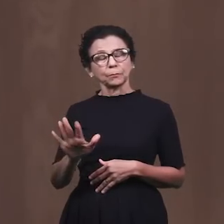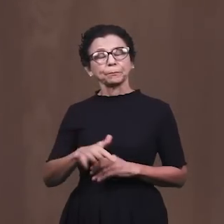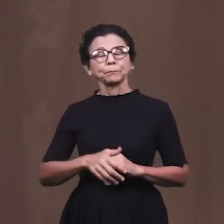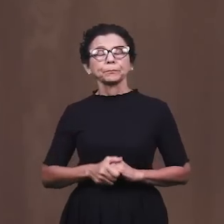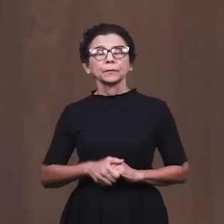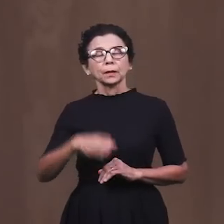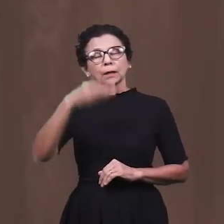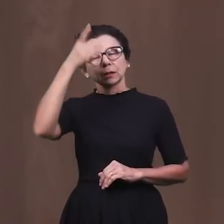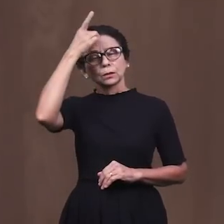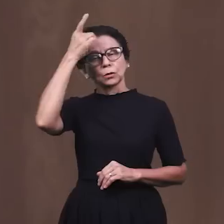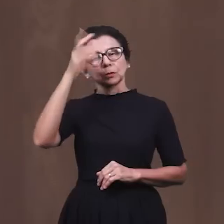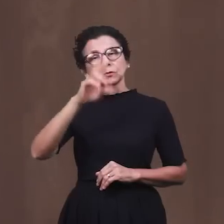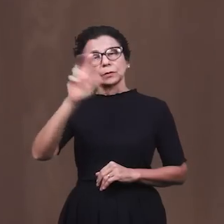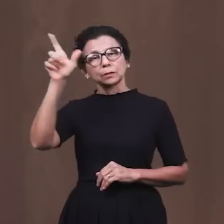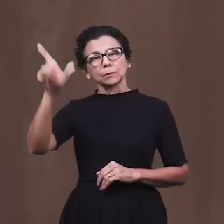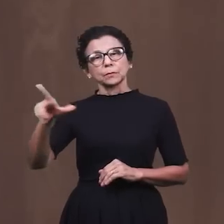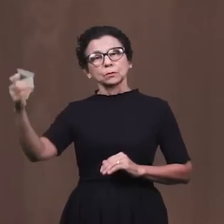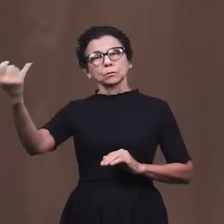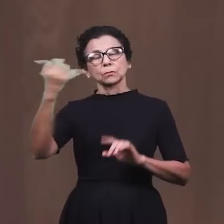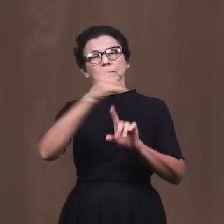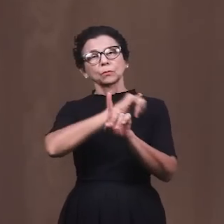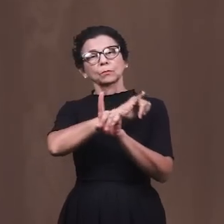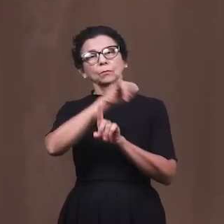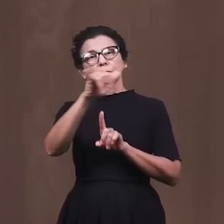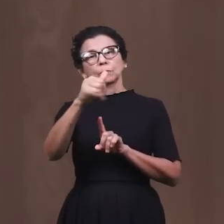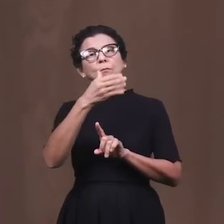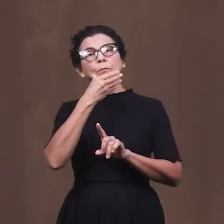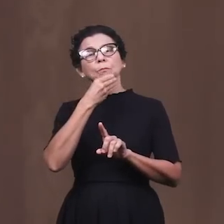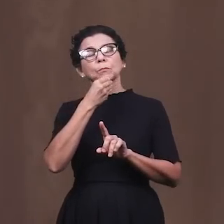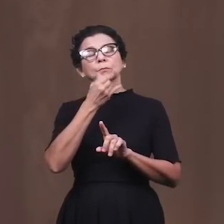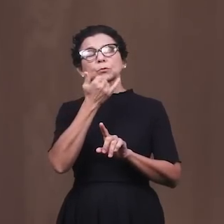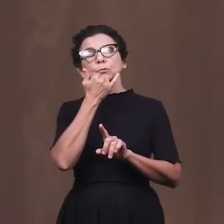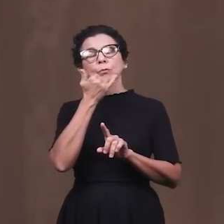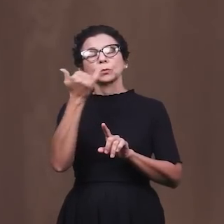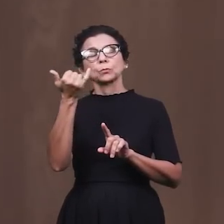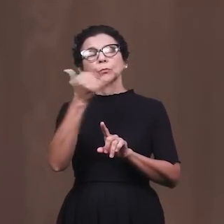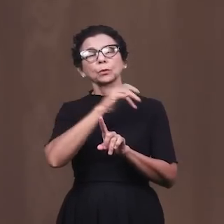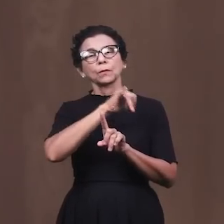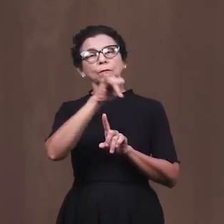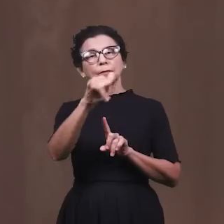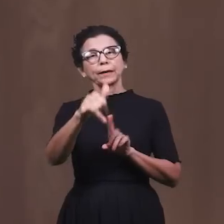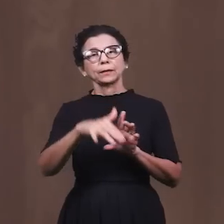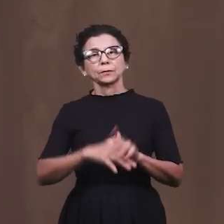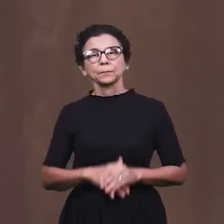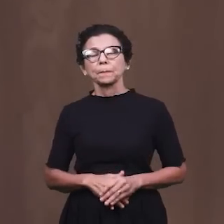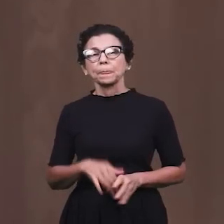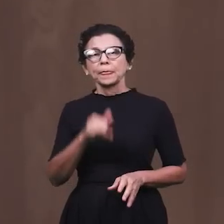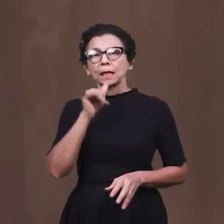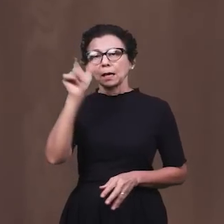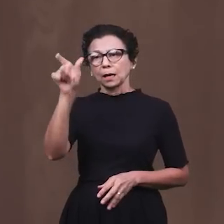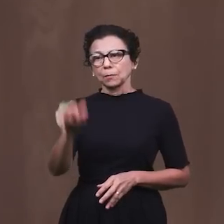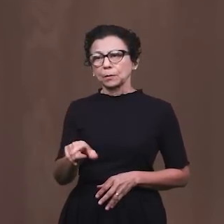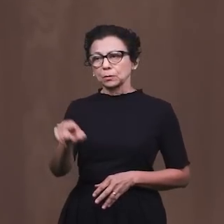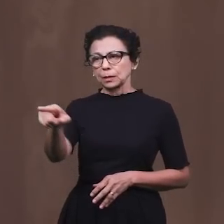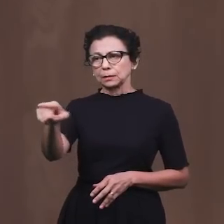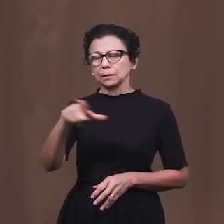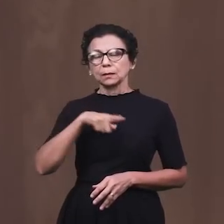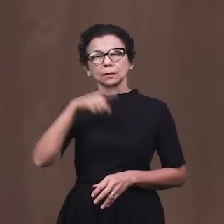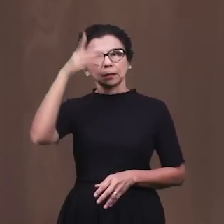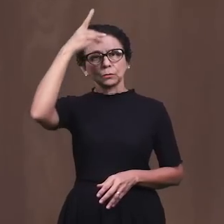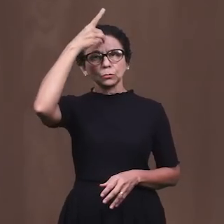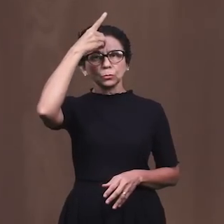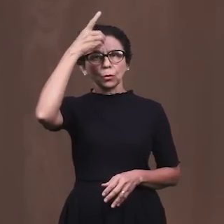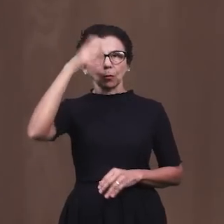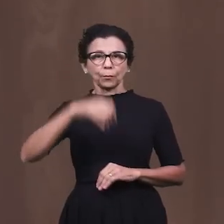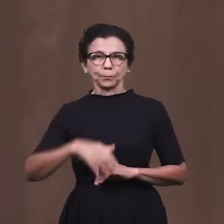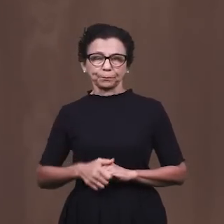ministério. Dom espiritual é diferente de profeta. Você tem o dom espiritual que é dado ao servo na igreja e